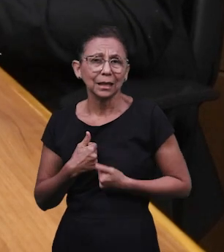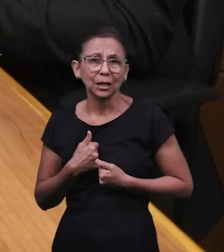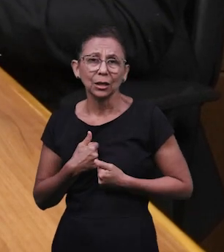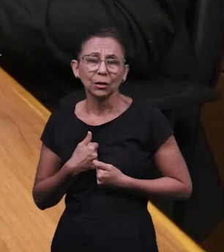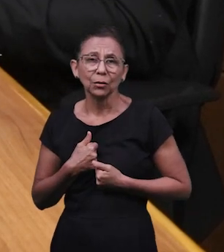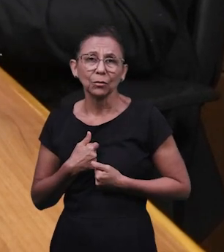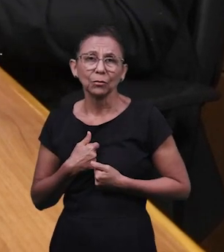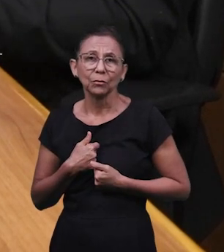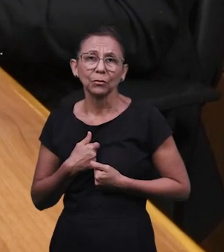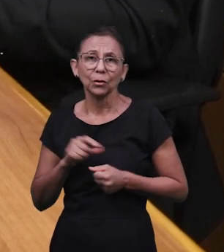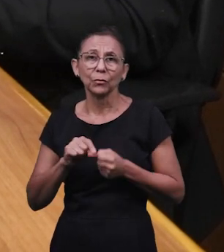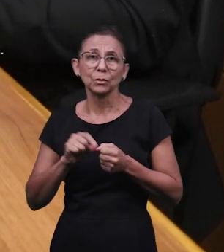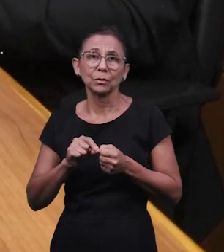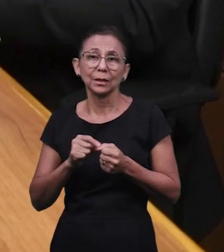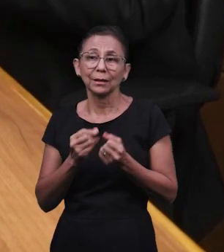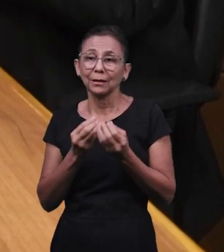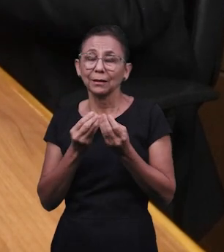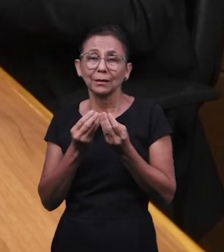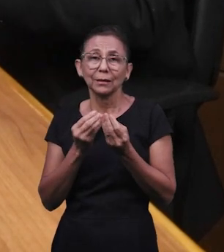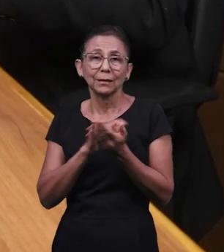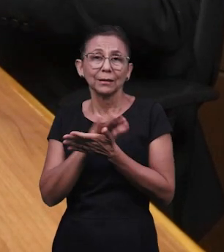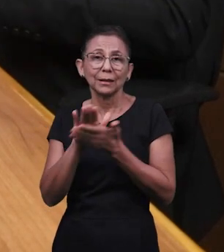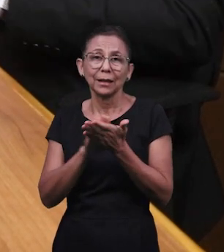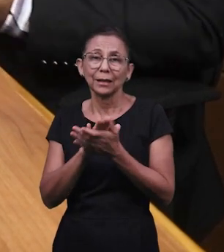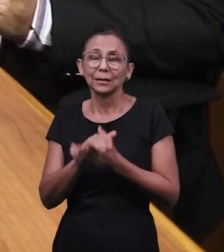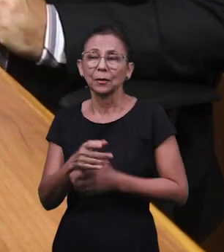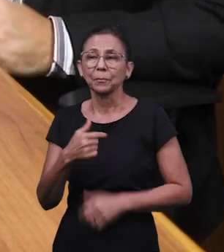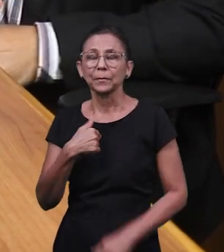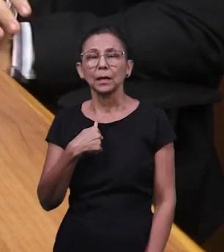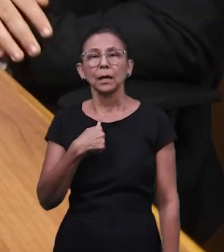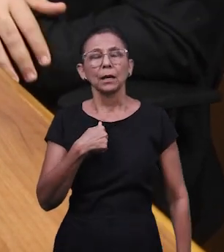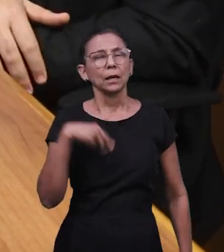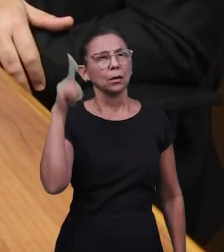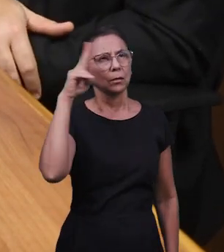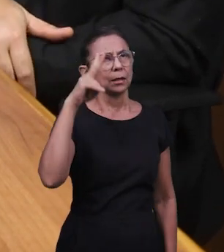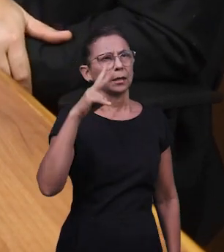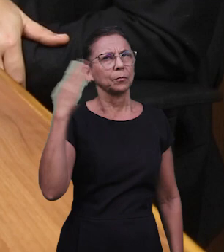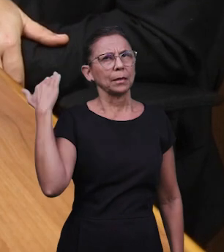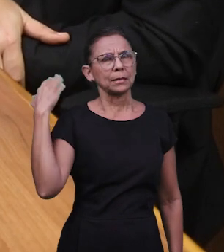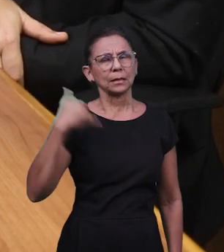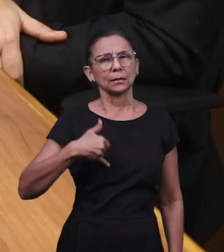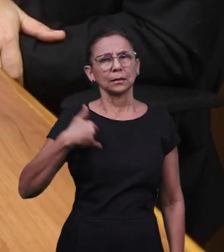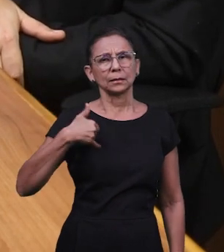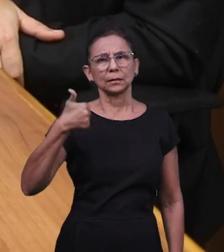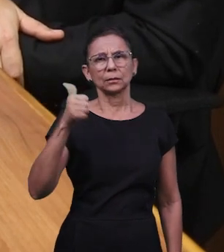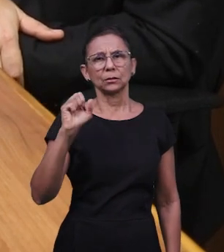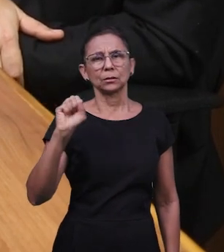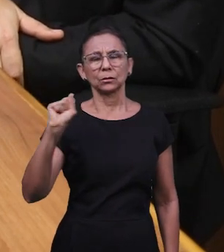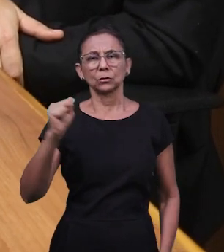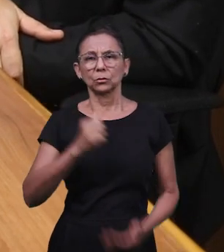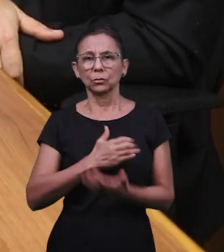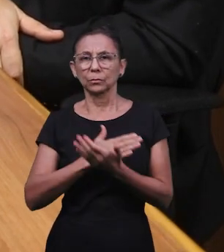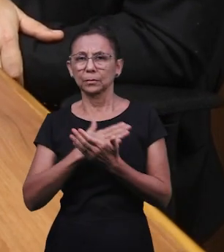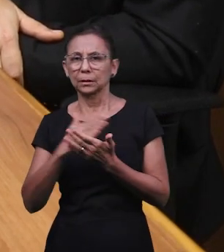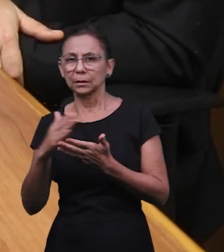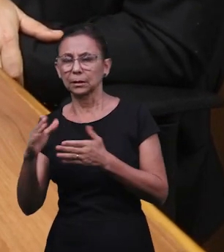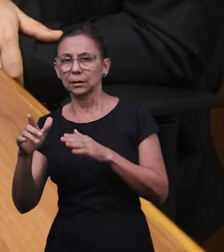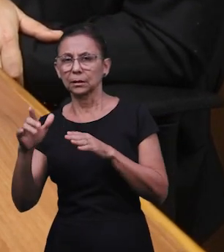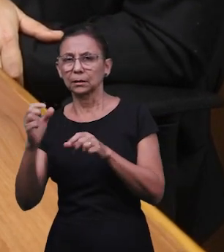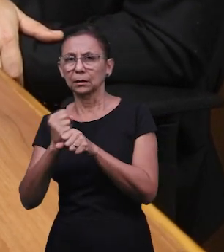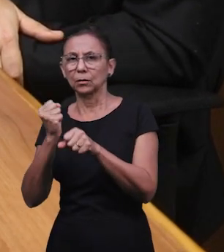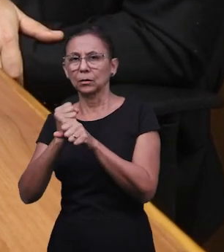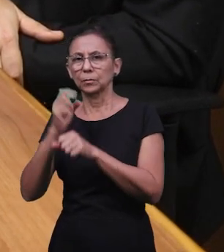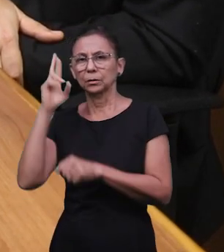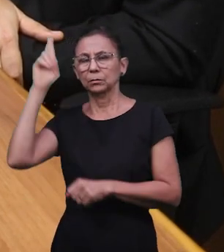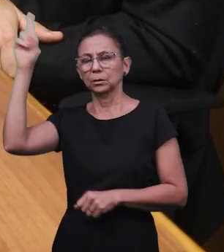por isso. Isso. Não é isso? Isso. Então, pela graça sois salvos. Eu me lembro, eu tinha 18 anos quando eu vim para a obra. E eu